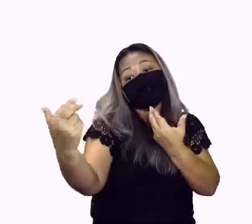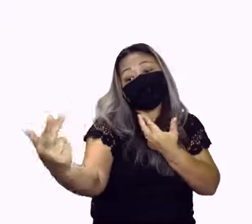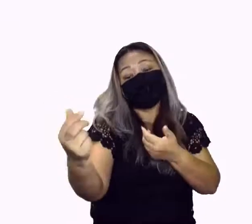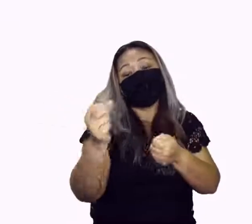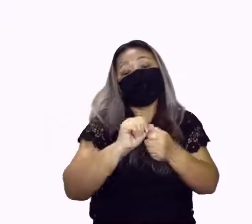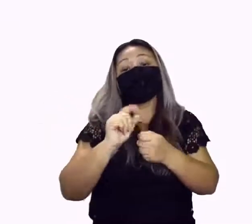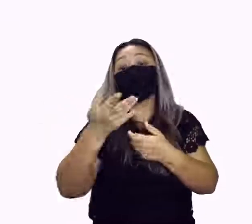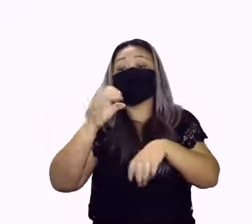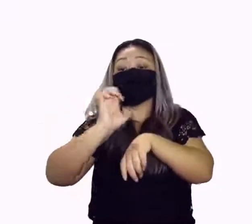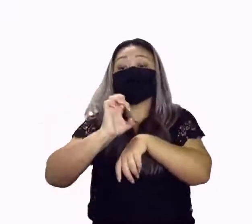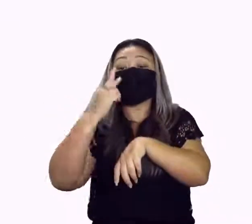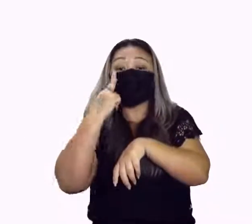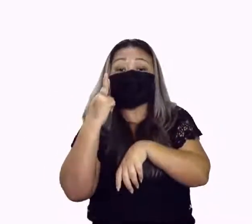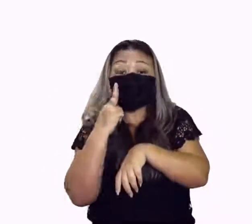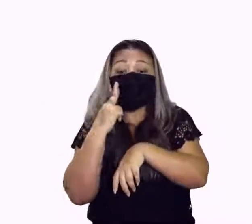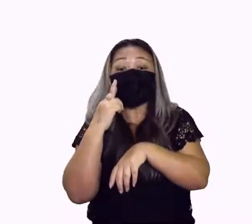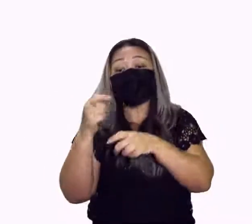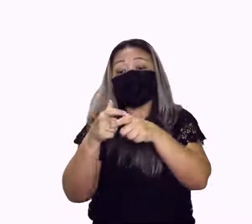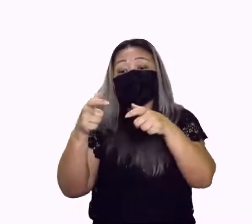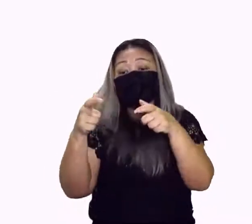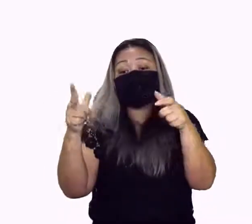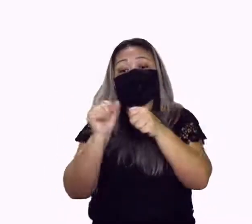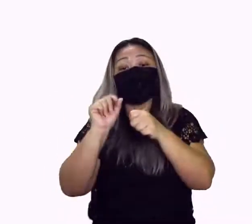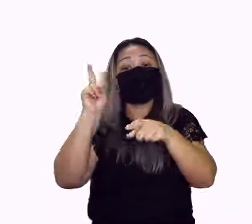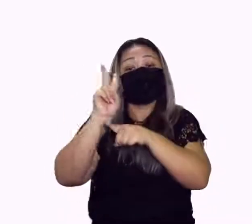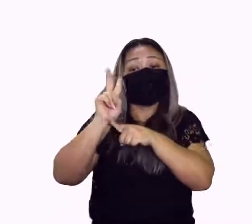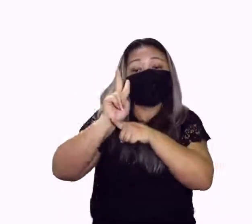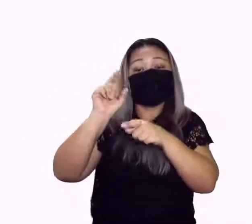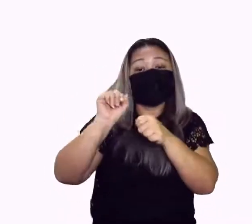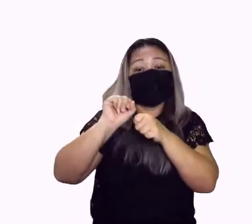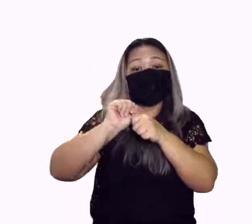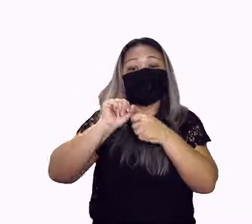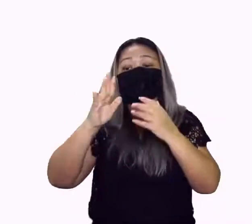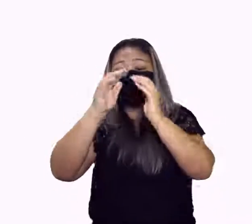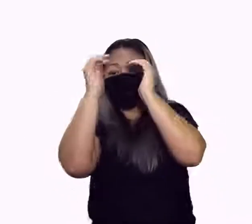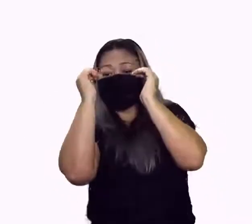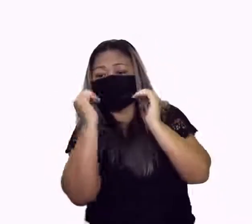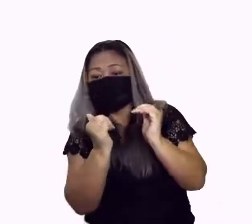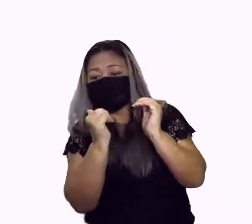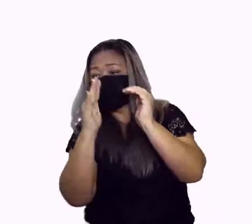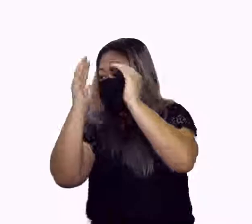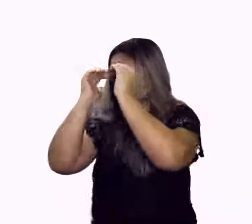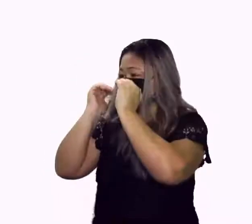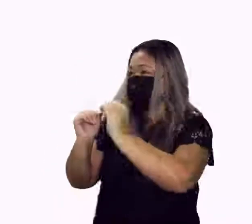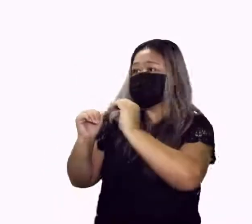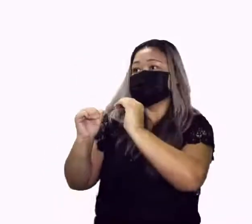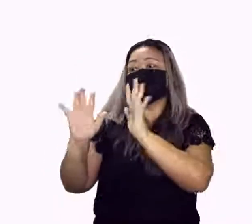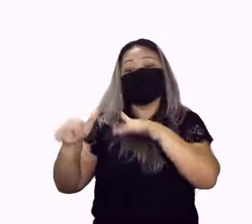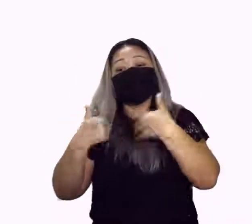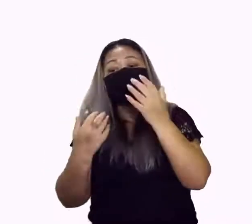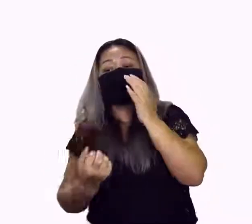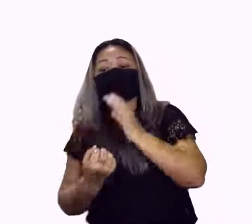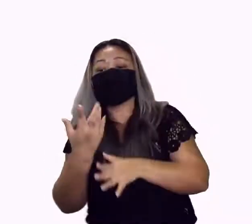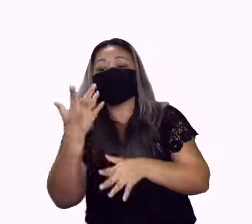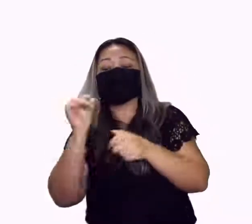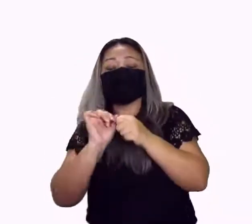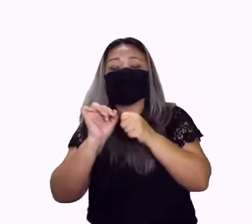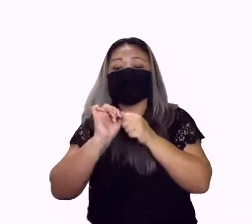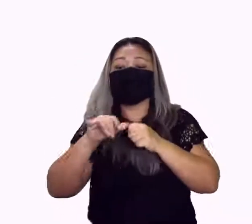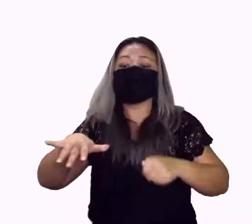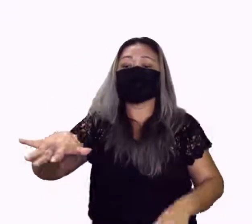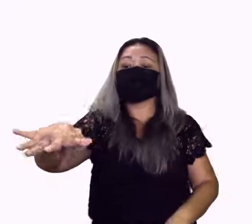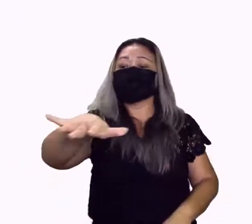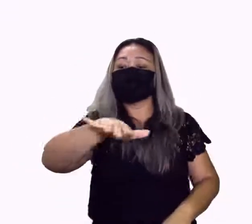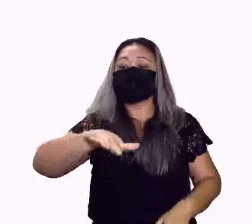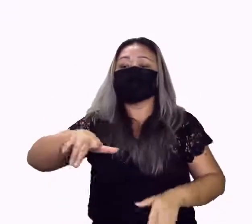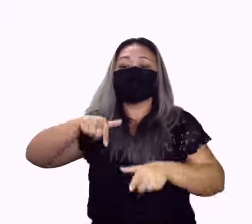estádio está crescendo sobre isso. Preservação, né, de respeito ao outro, criação de novas áreas, né,